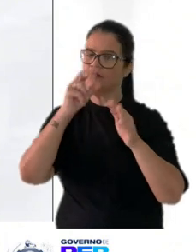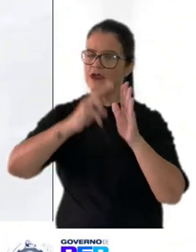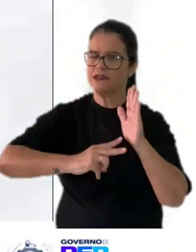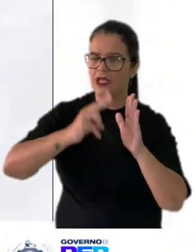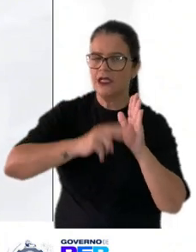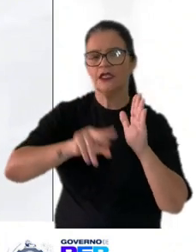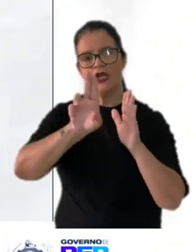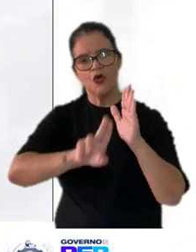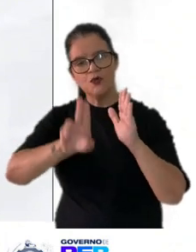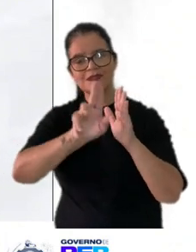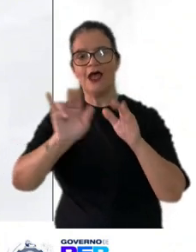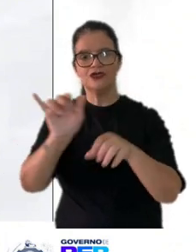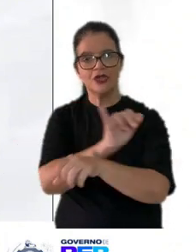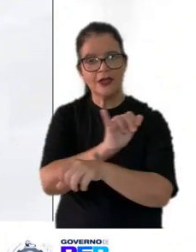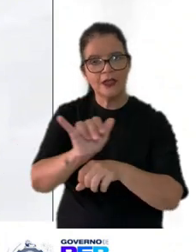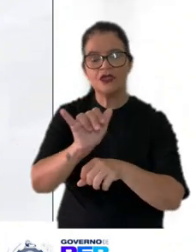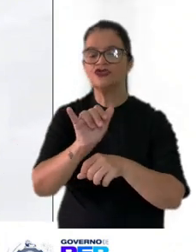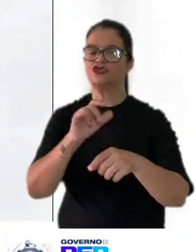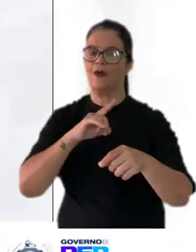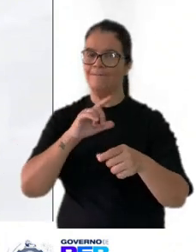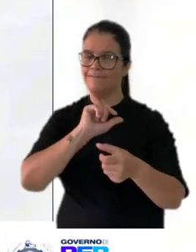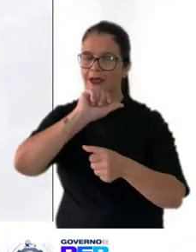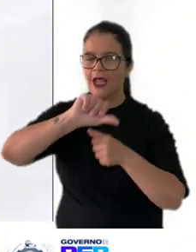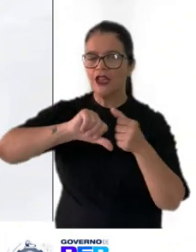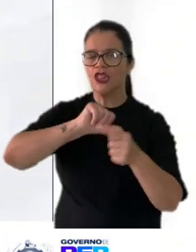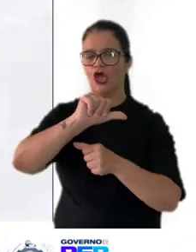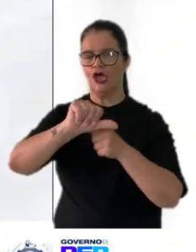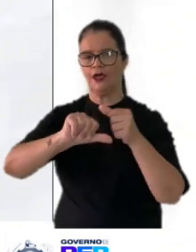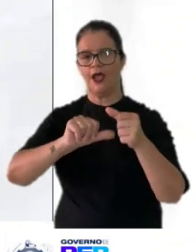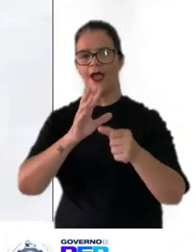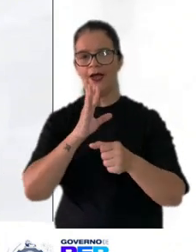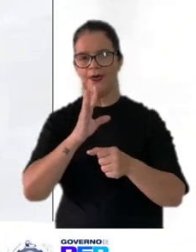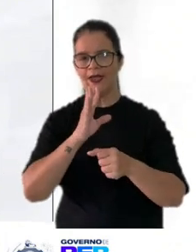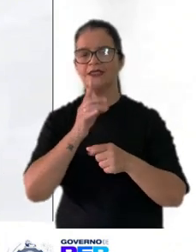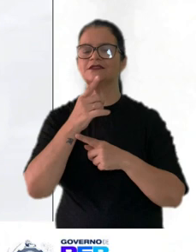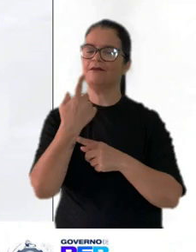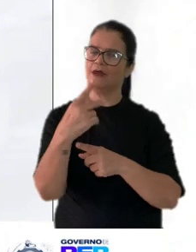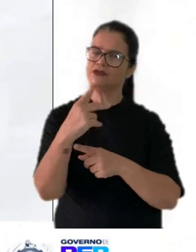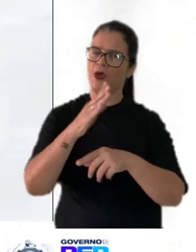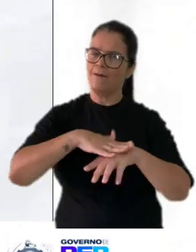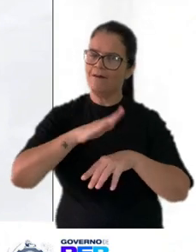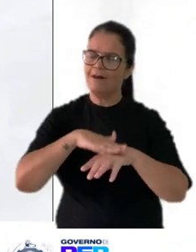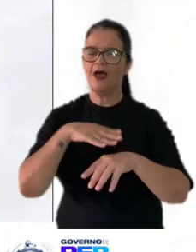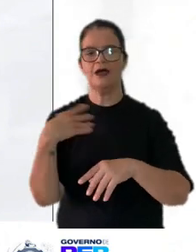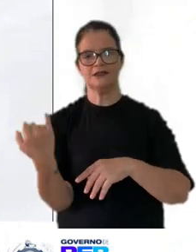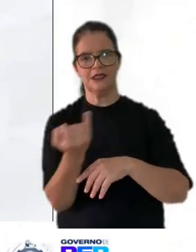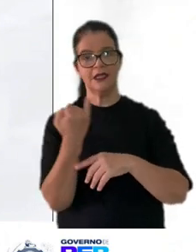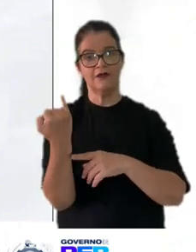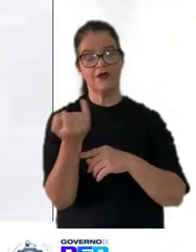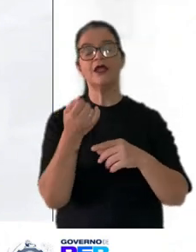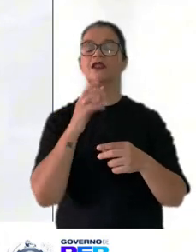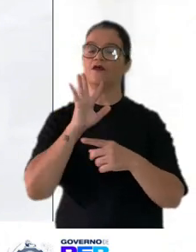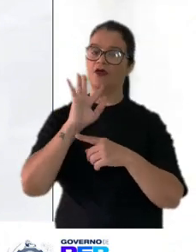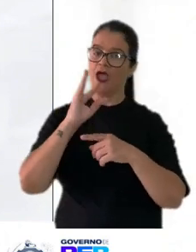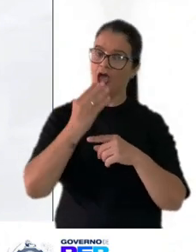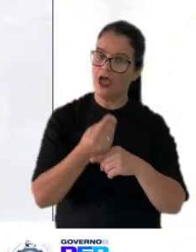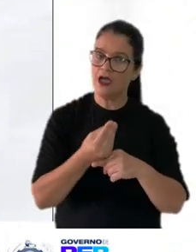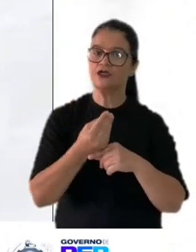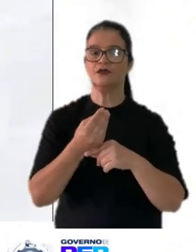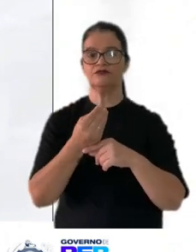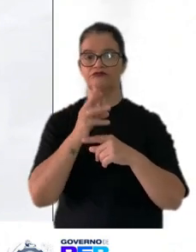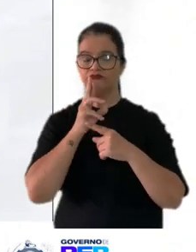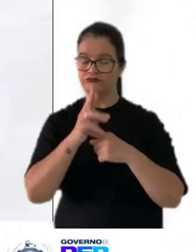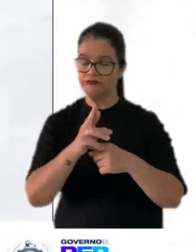estratégias para tornar o seu conhecimento muito mais significativo e a resolução da prova lá no Enem